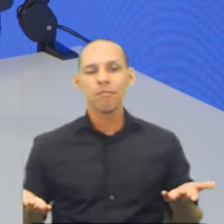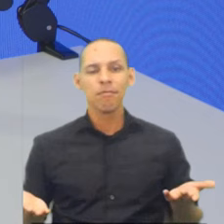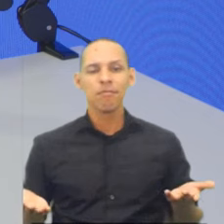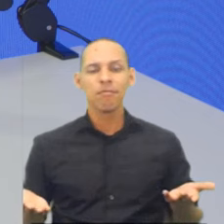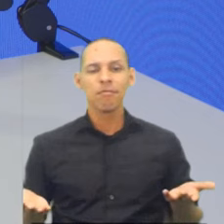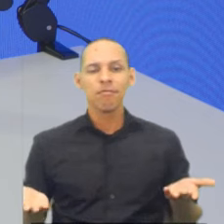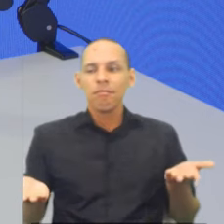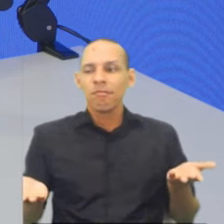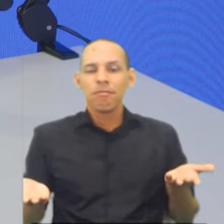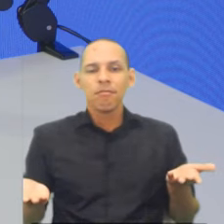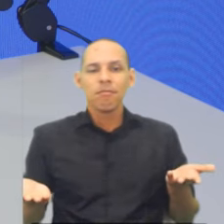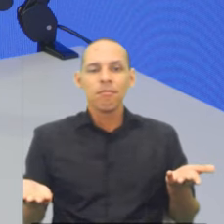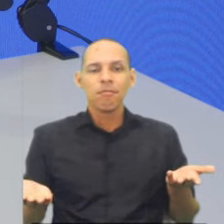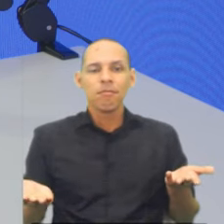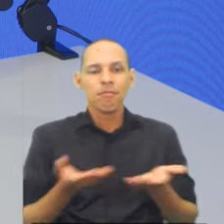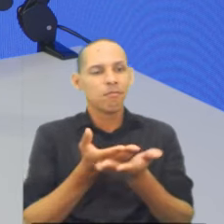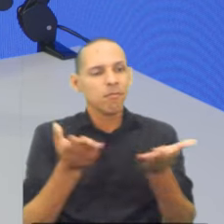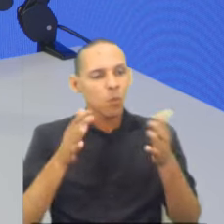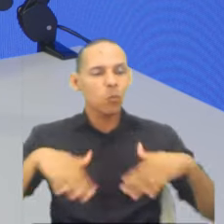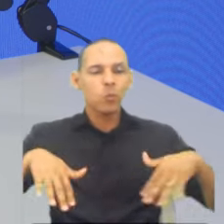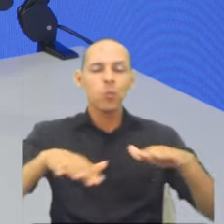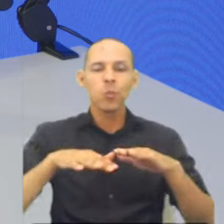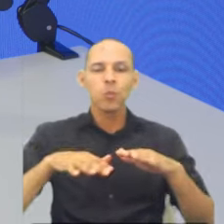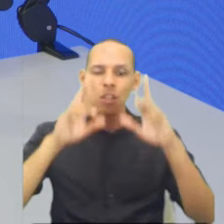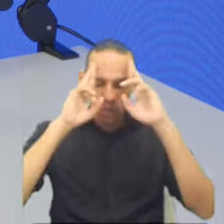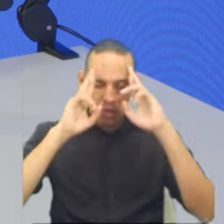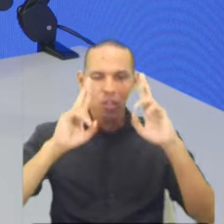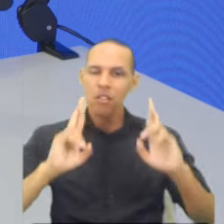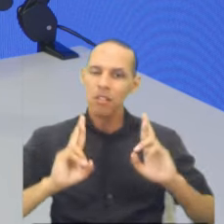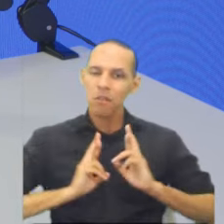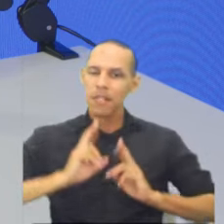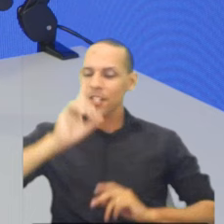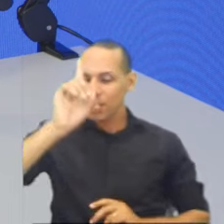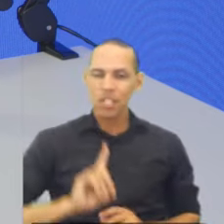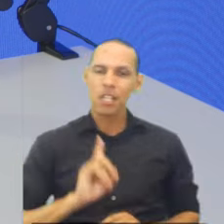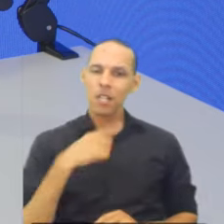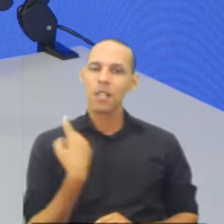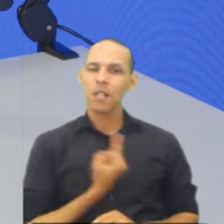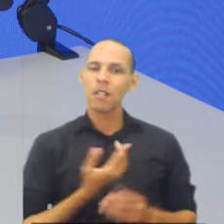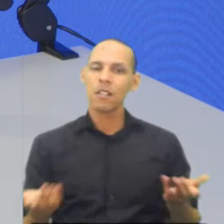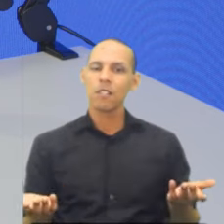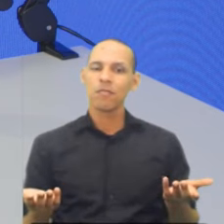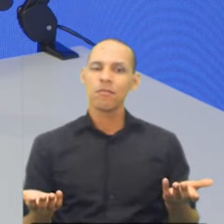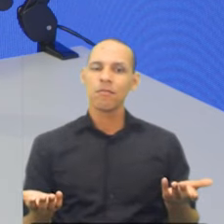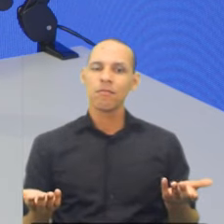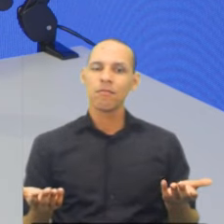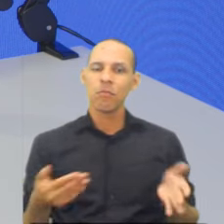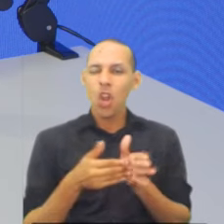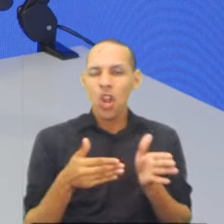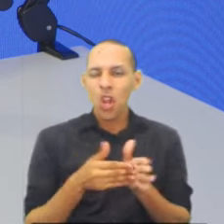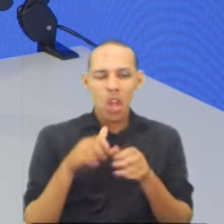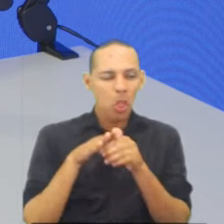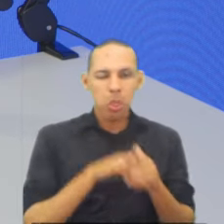de de de leis né a gente precisa que nossos direitos sejam respeitados né e e